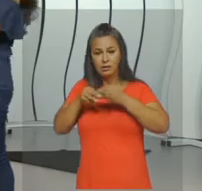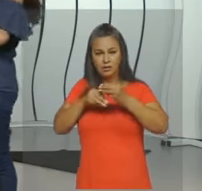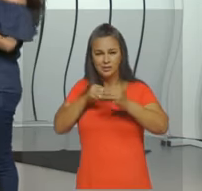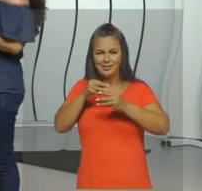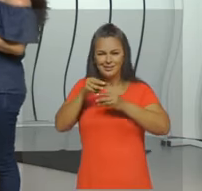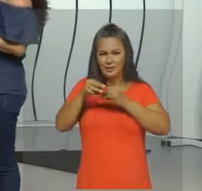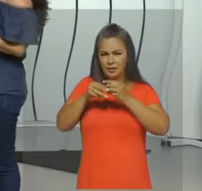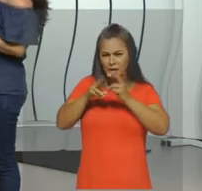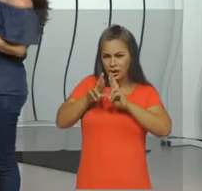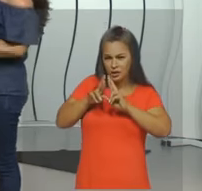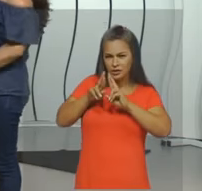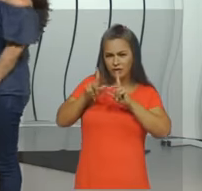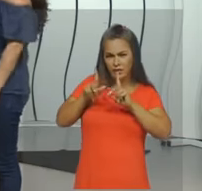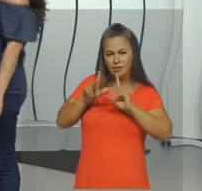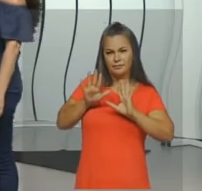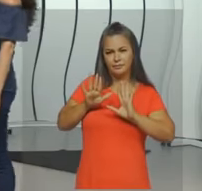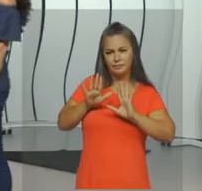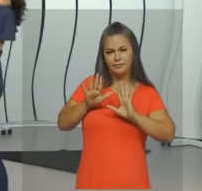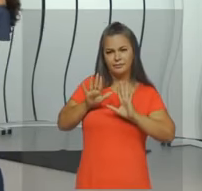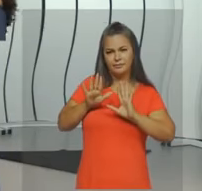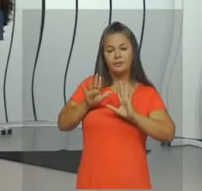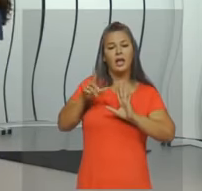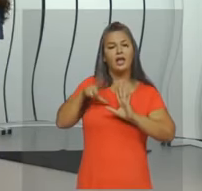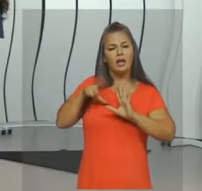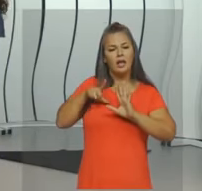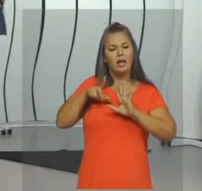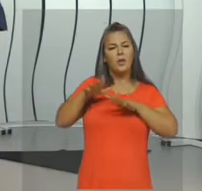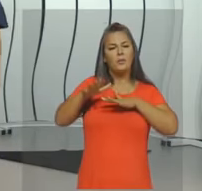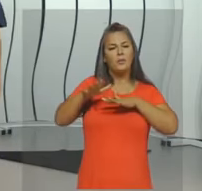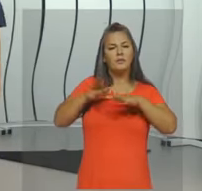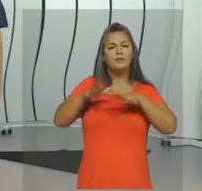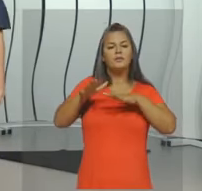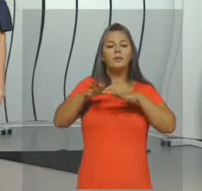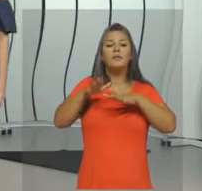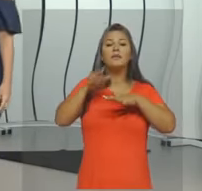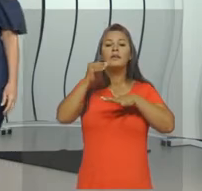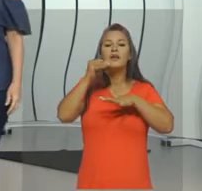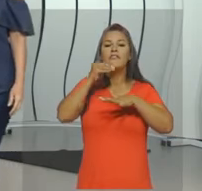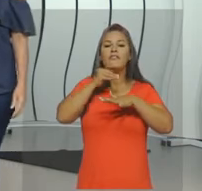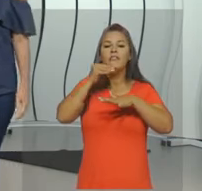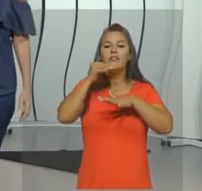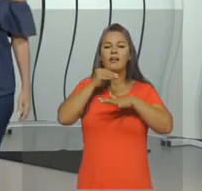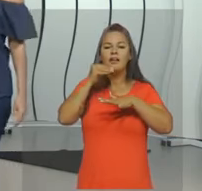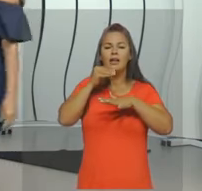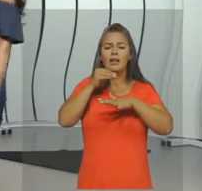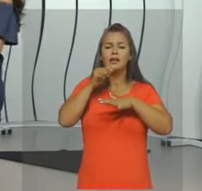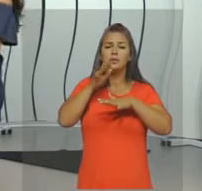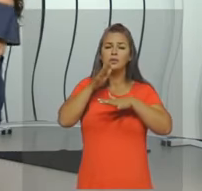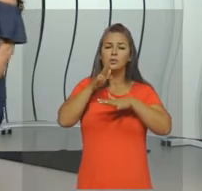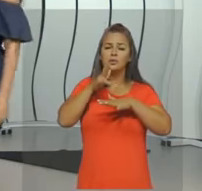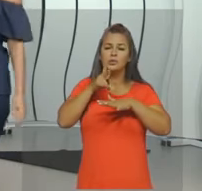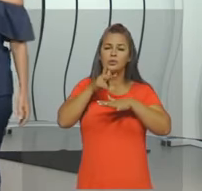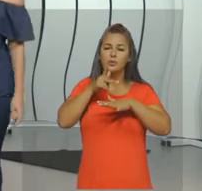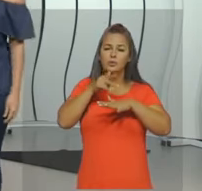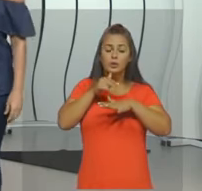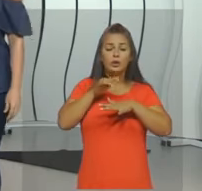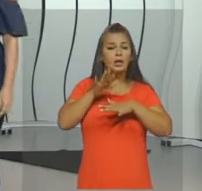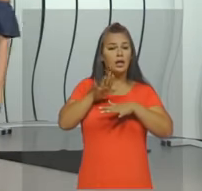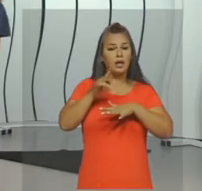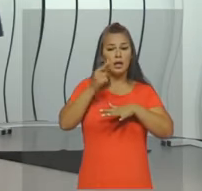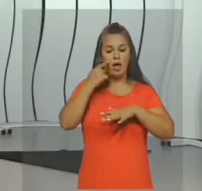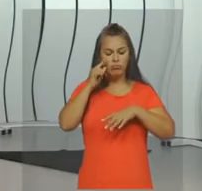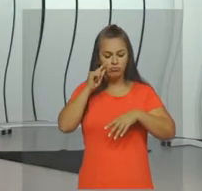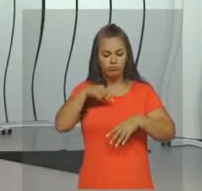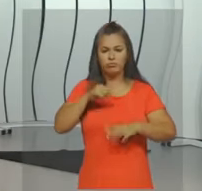assim essa estria aí. E a contração é mais fraca, mais lenta e mais involuntária também.